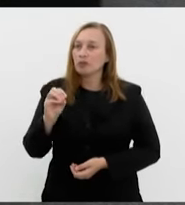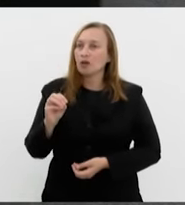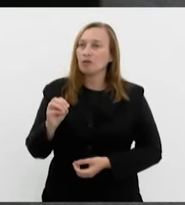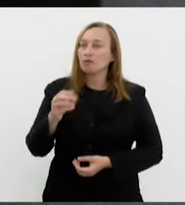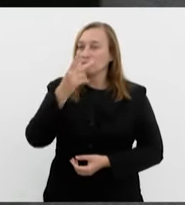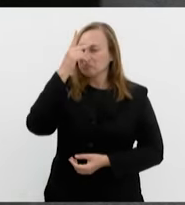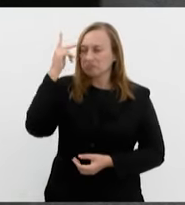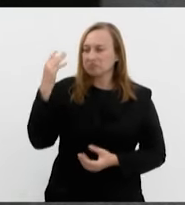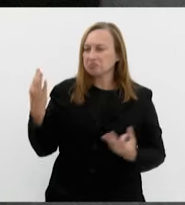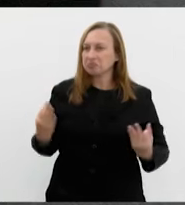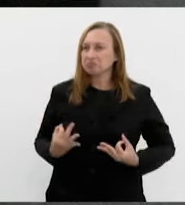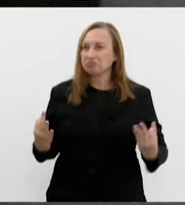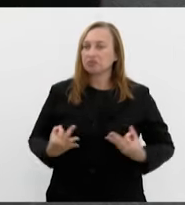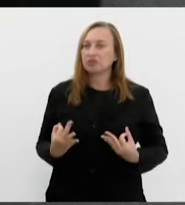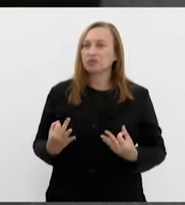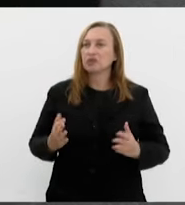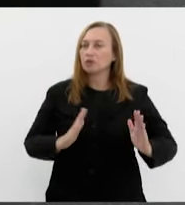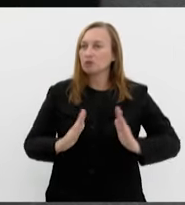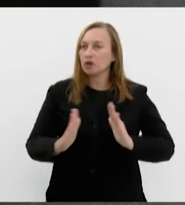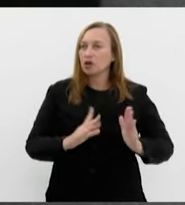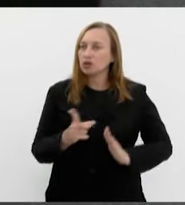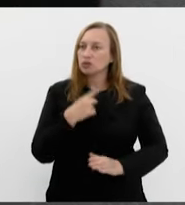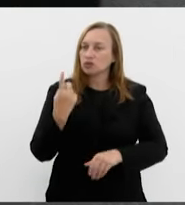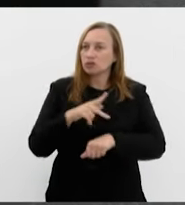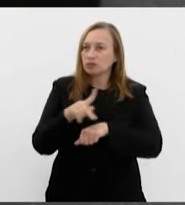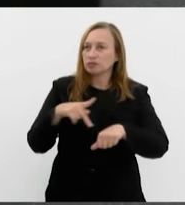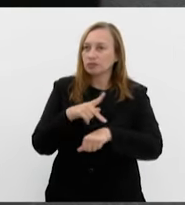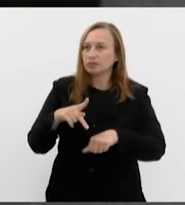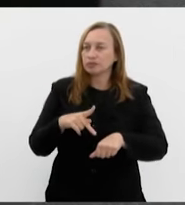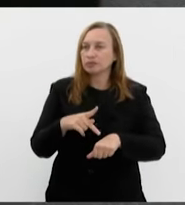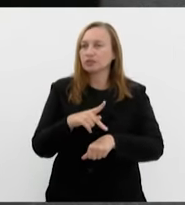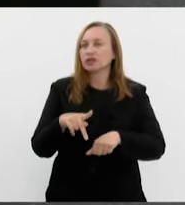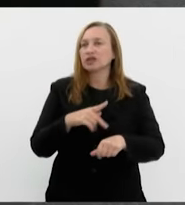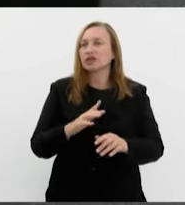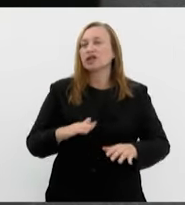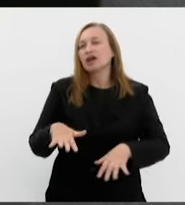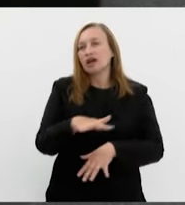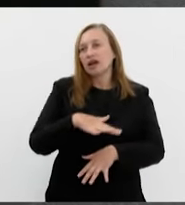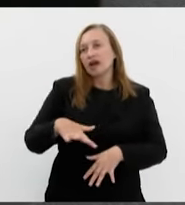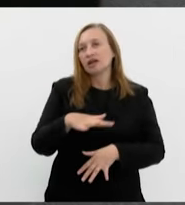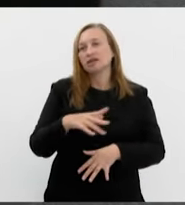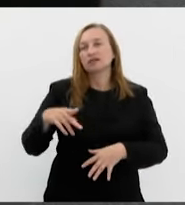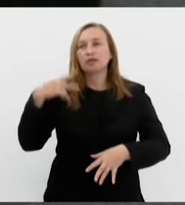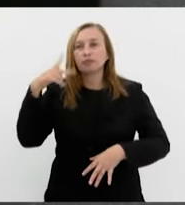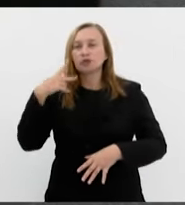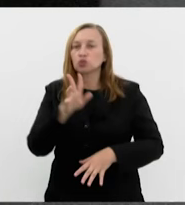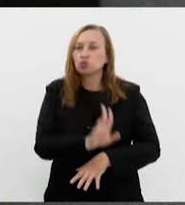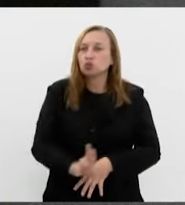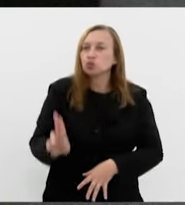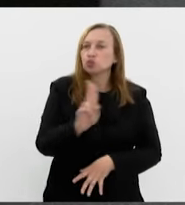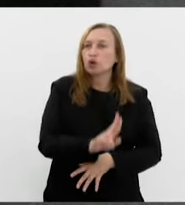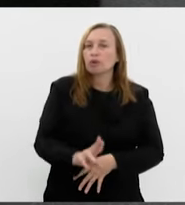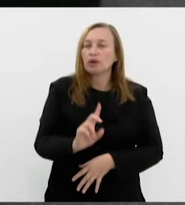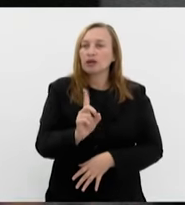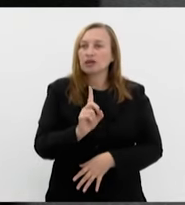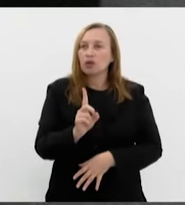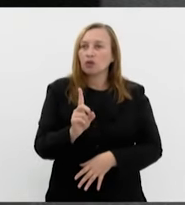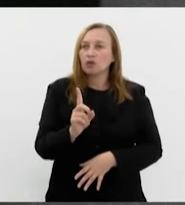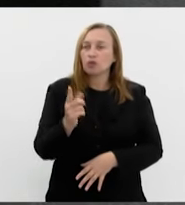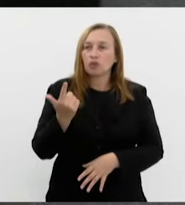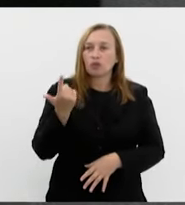país em que setores da política se utilizavam para poder não ganhar no